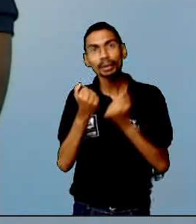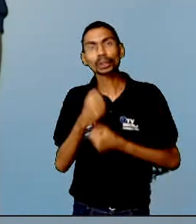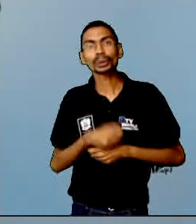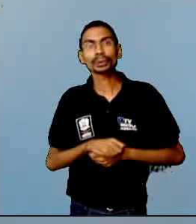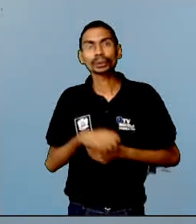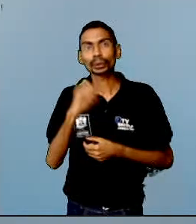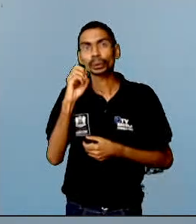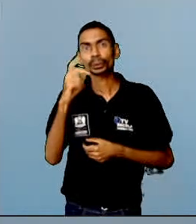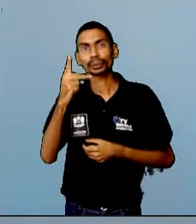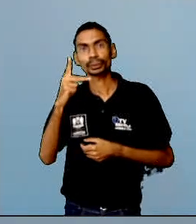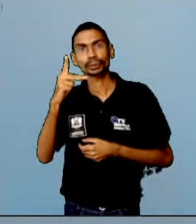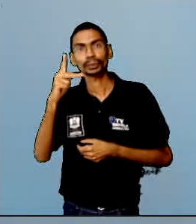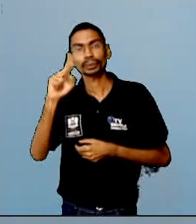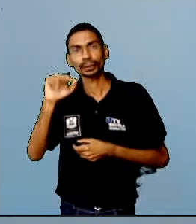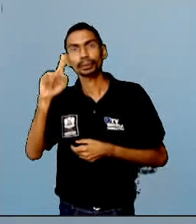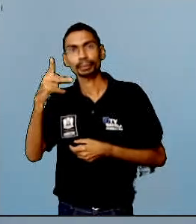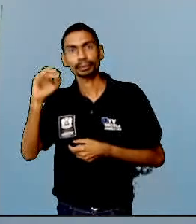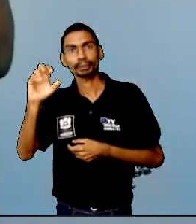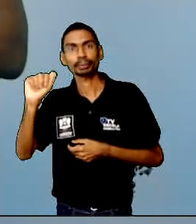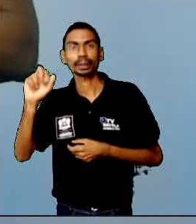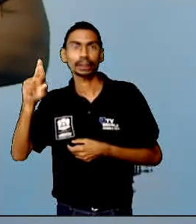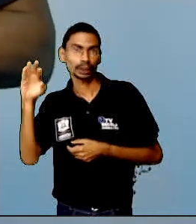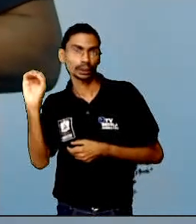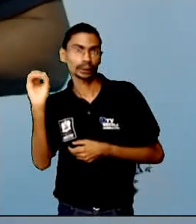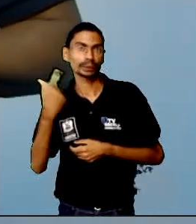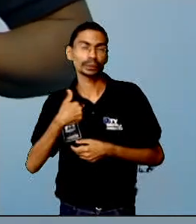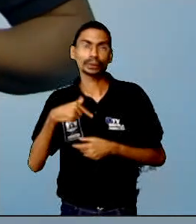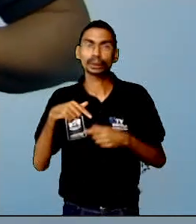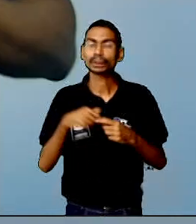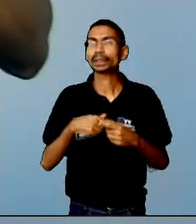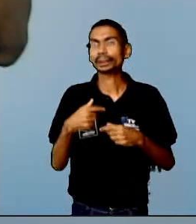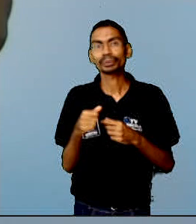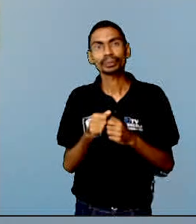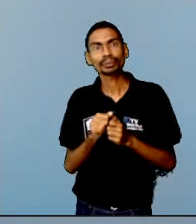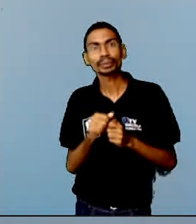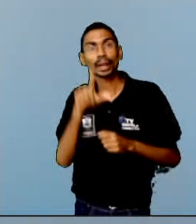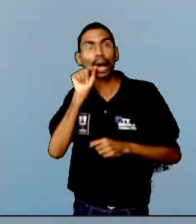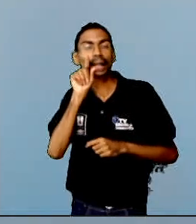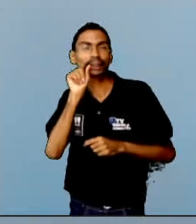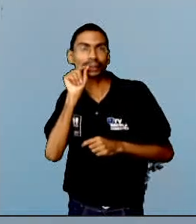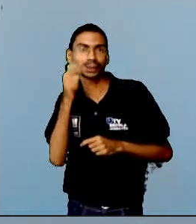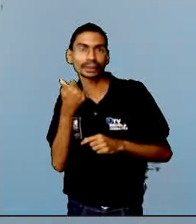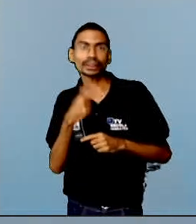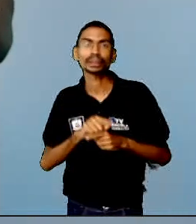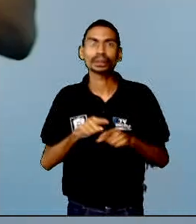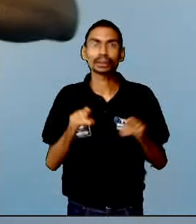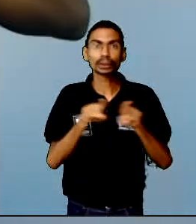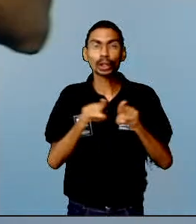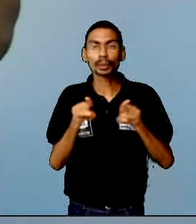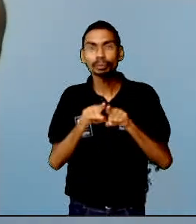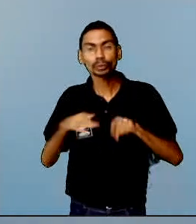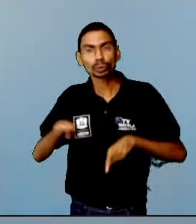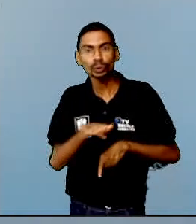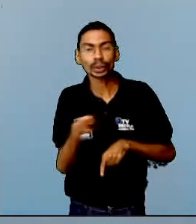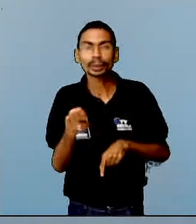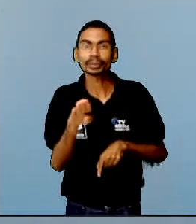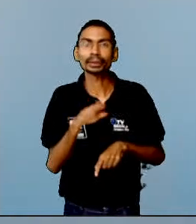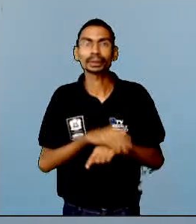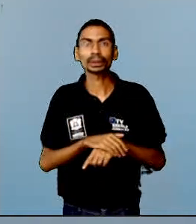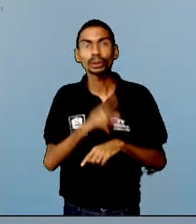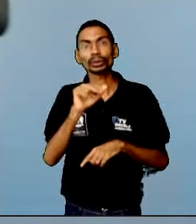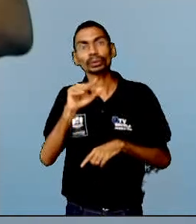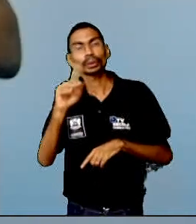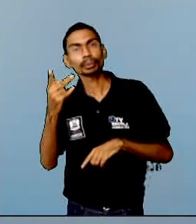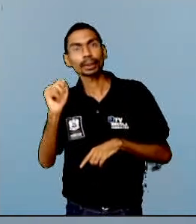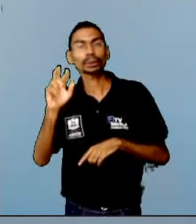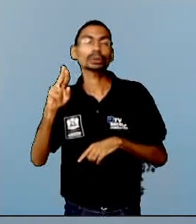está aqui, ó, as aves, também alguns répteis, e de ovovivíparos, temos, eu não sabia dessa, mas